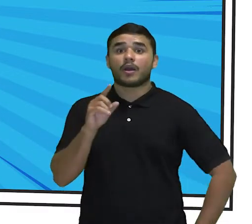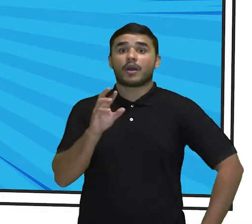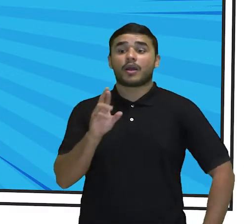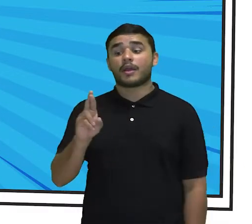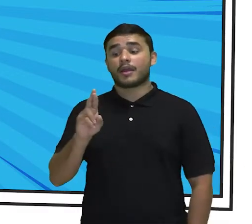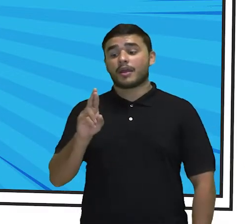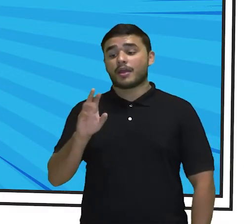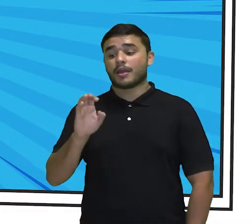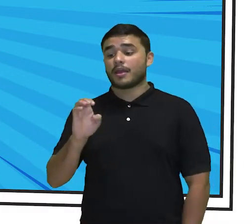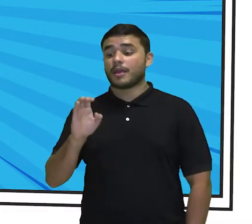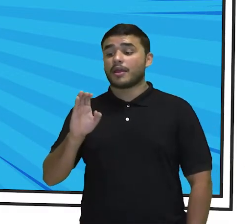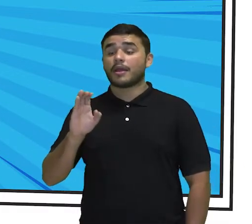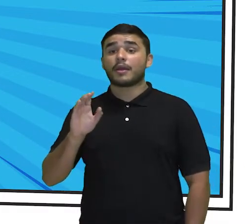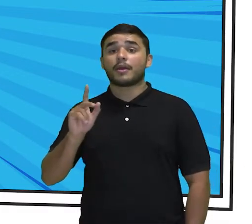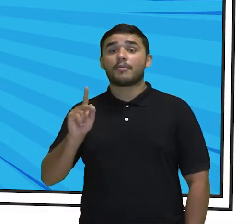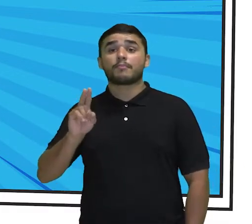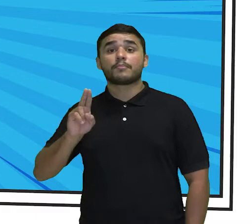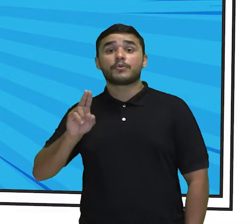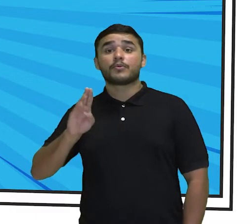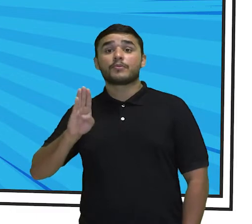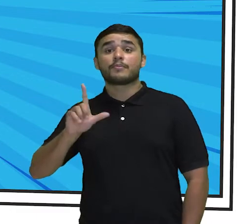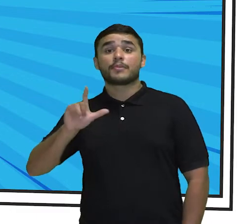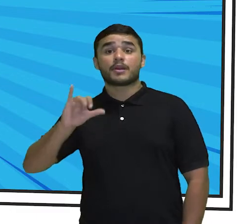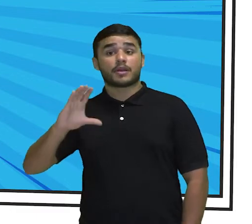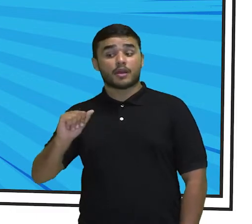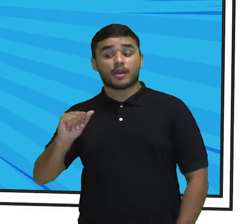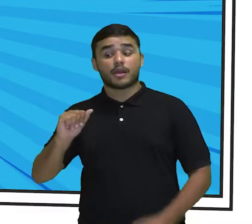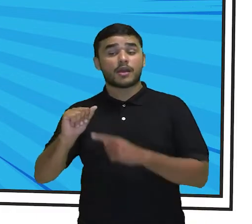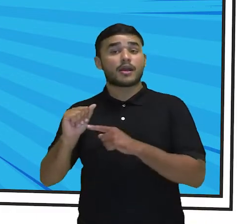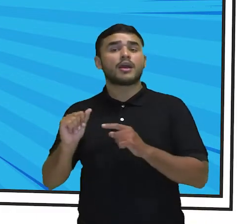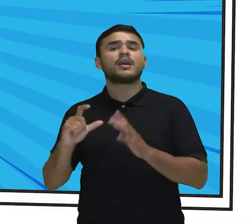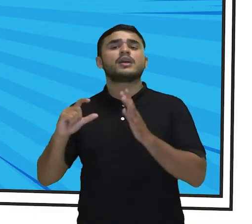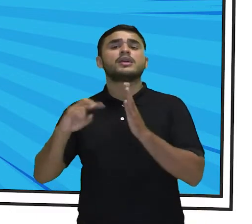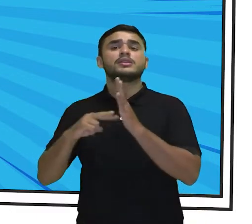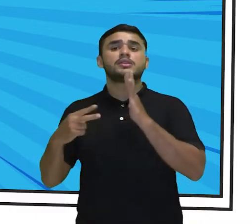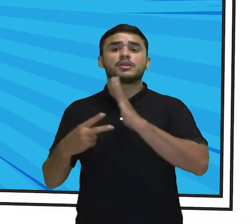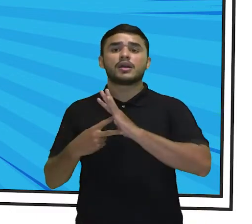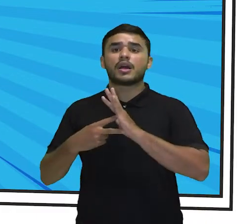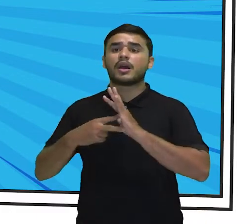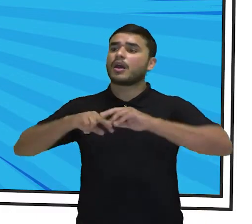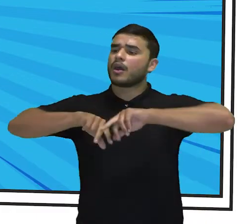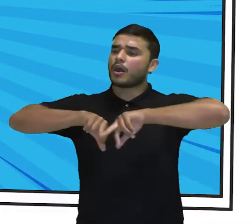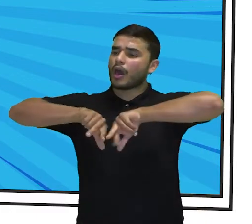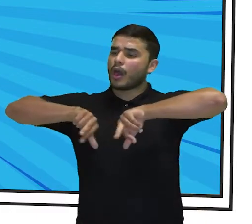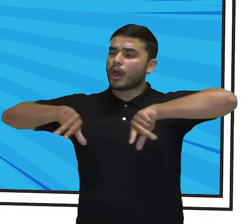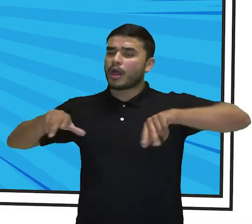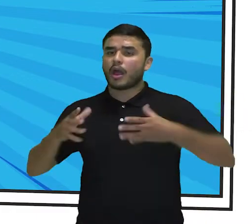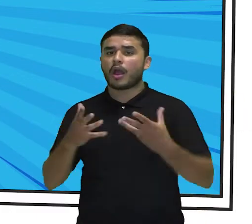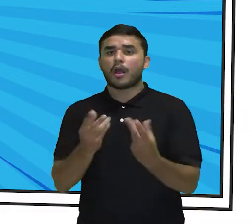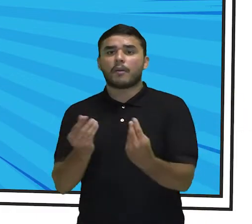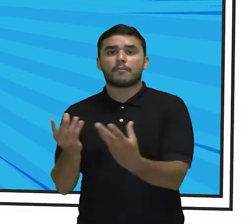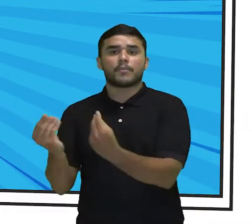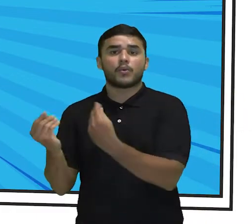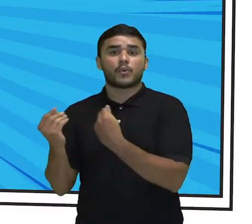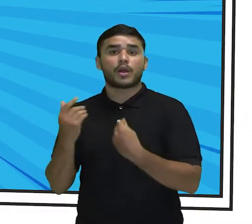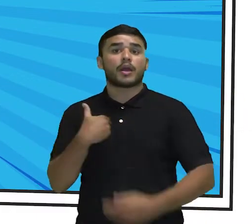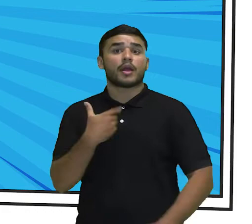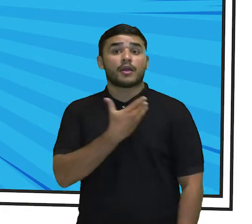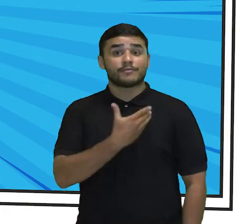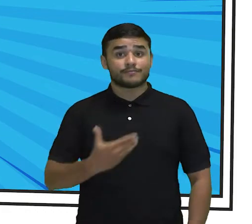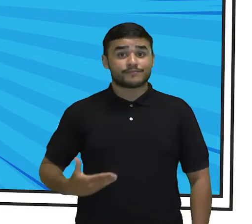república, res pública, que vem do latim, é coisa pública, é muita gente. Monarquia é